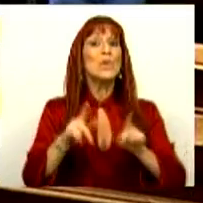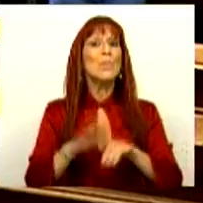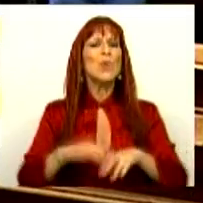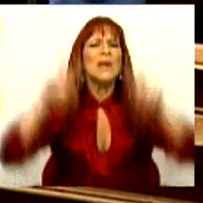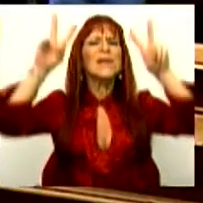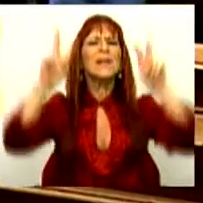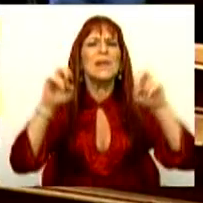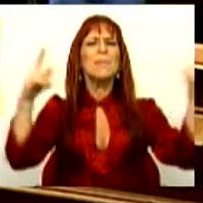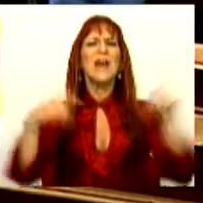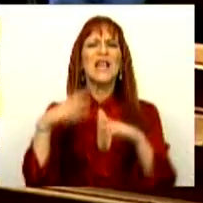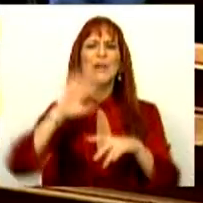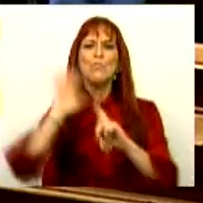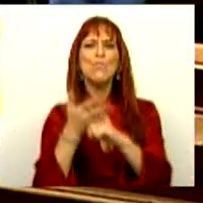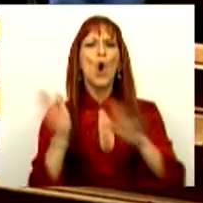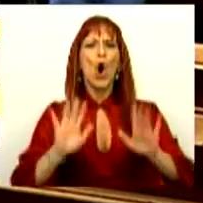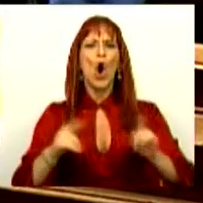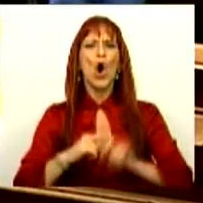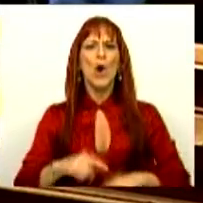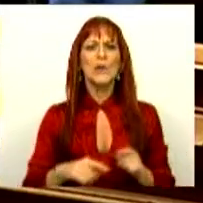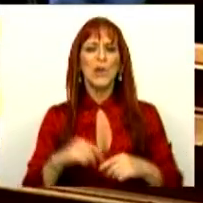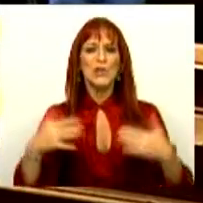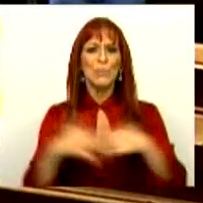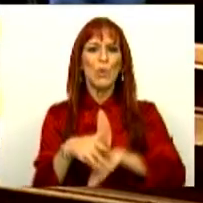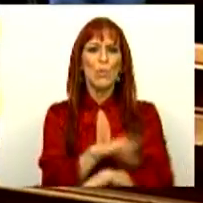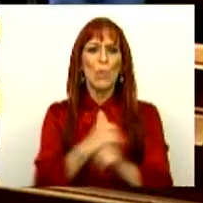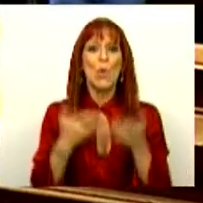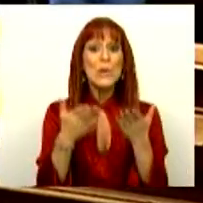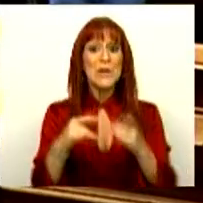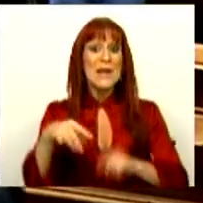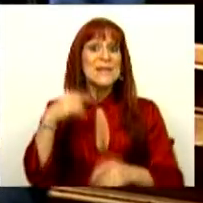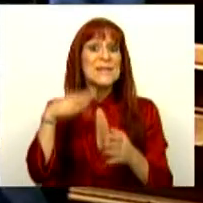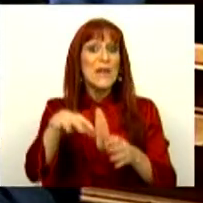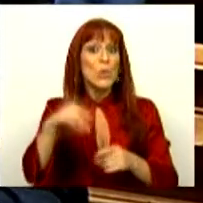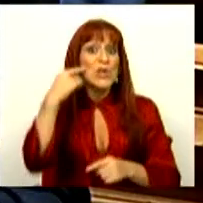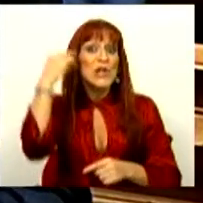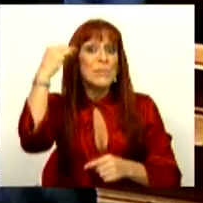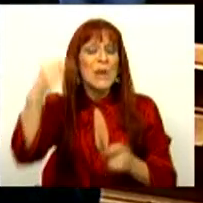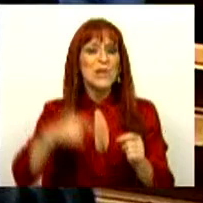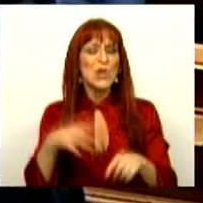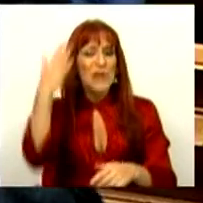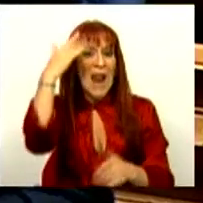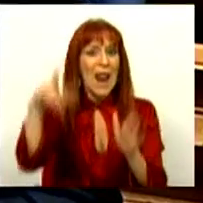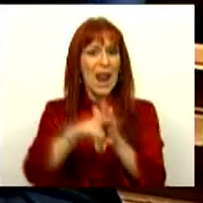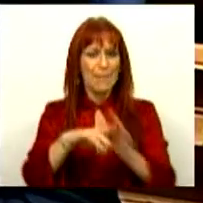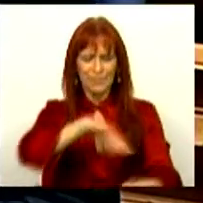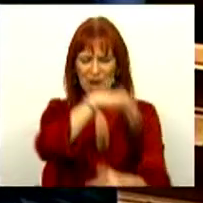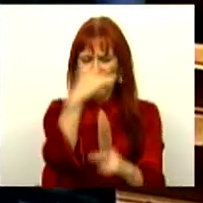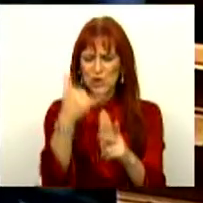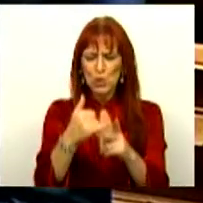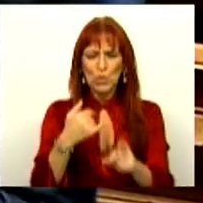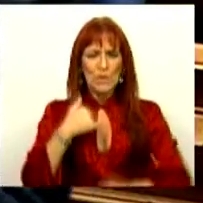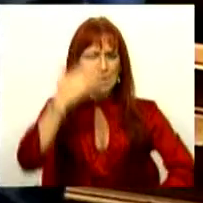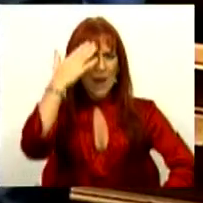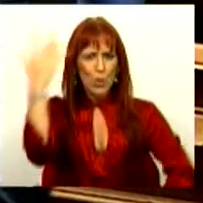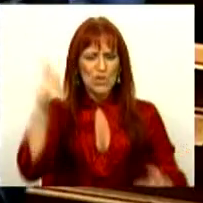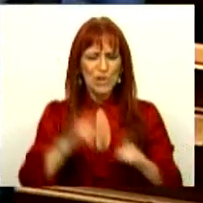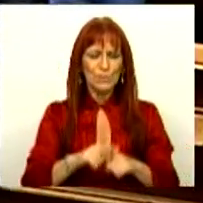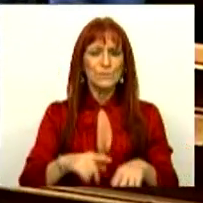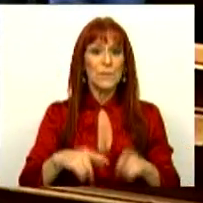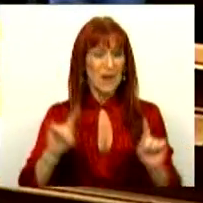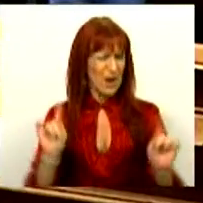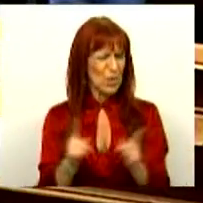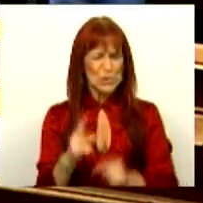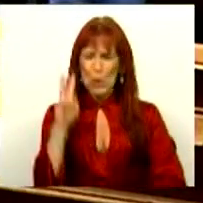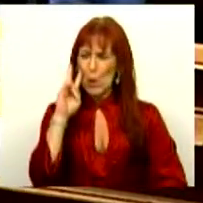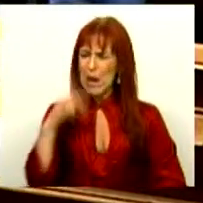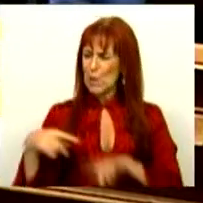a temática da despenalização da eutanásia em situações especiais previstas na lei. Em segundo lugar, também parece que é redutor